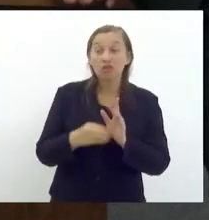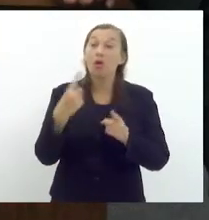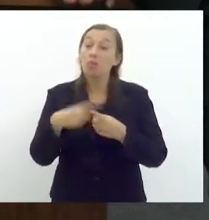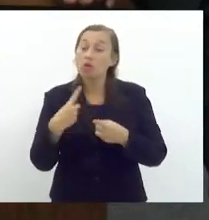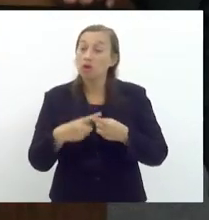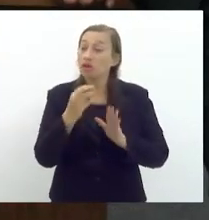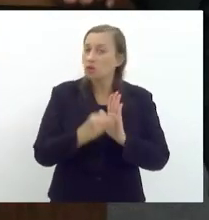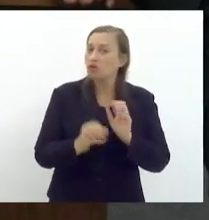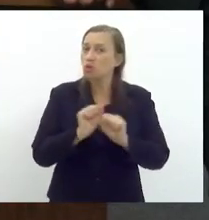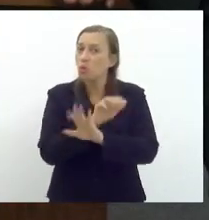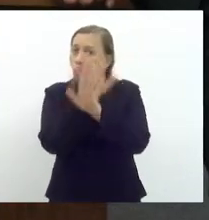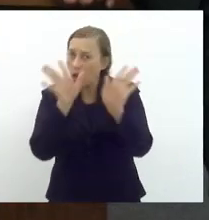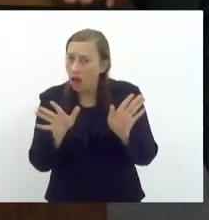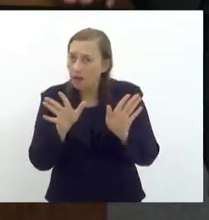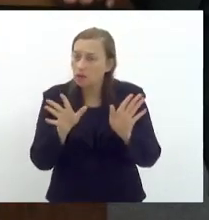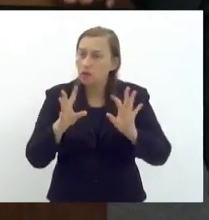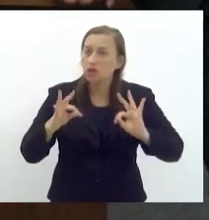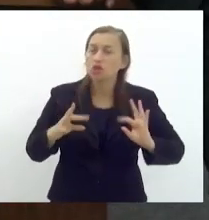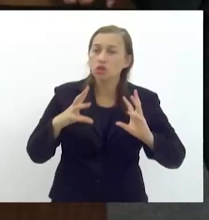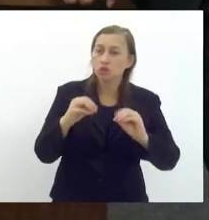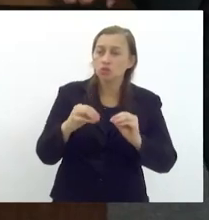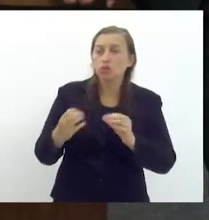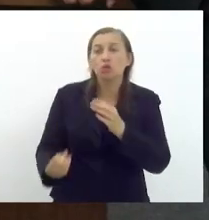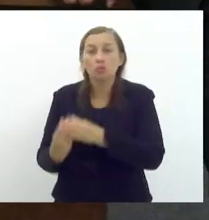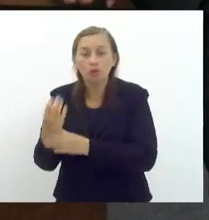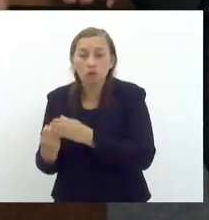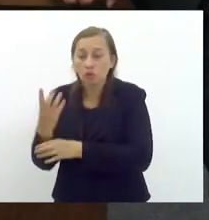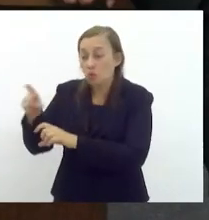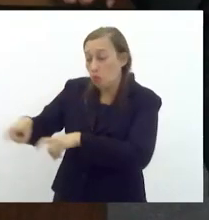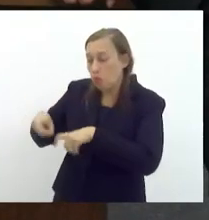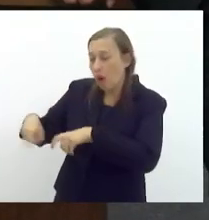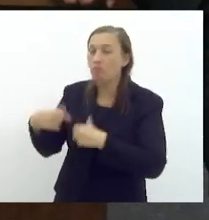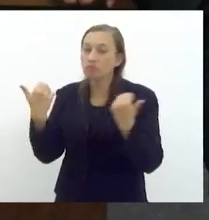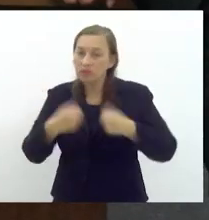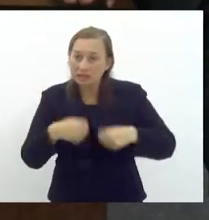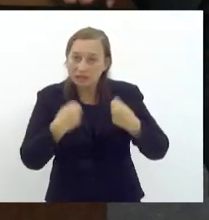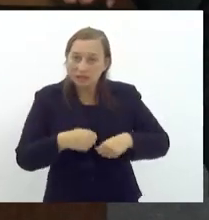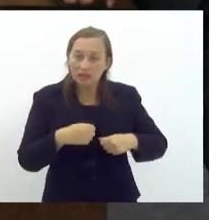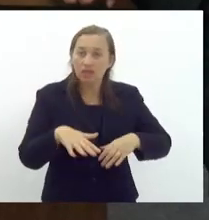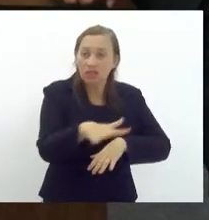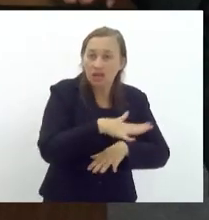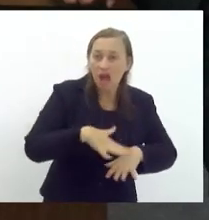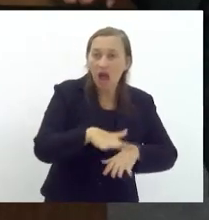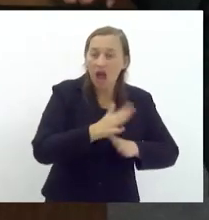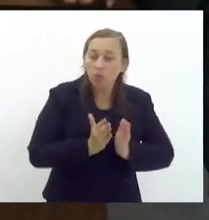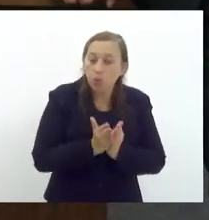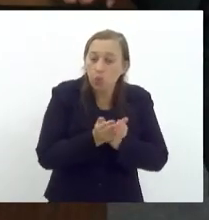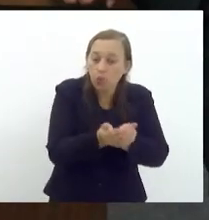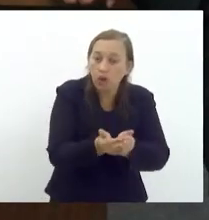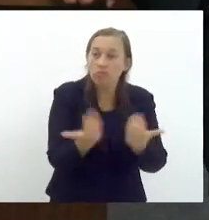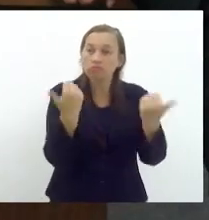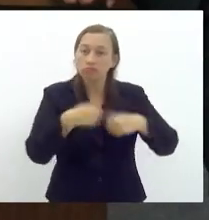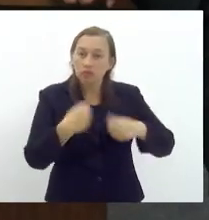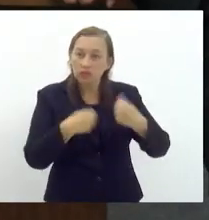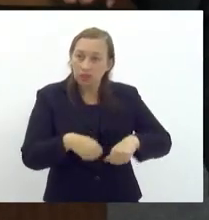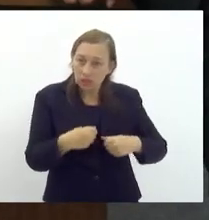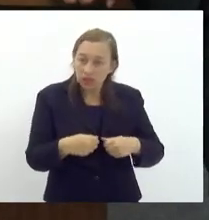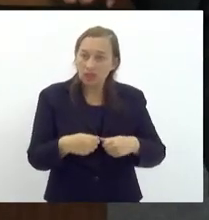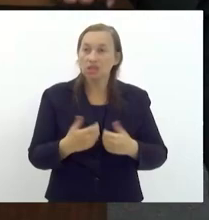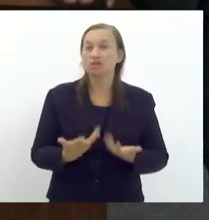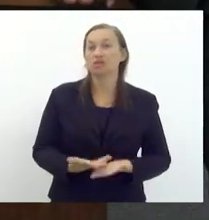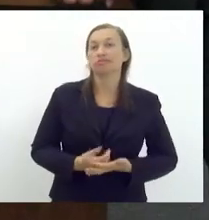mensagens estão muito Claras daquilo que o produtor rural precisa daquilo que o setor naval precisa daquilo que as entidades